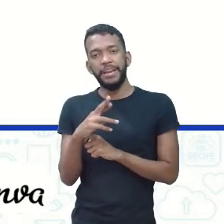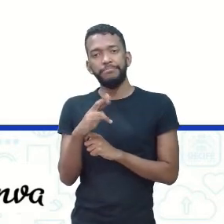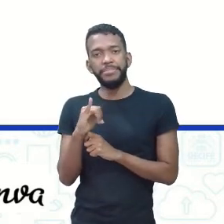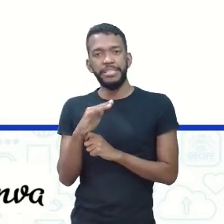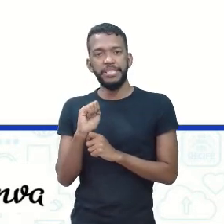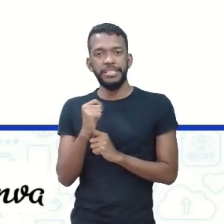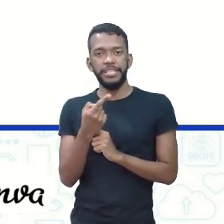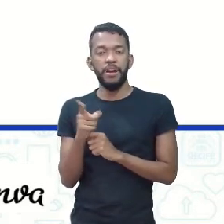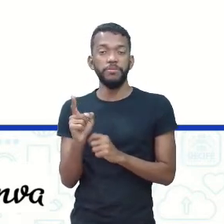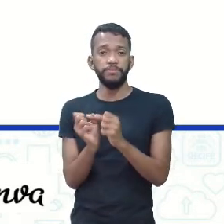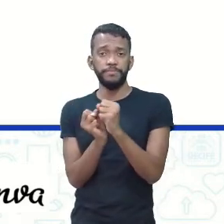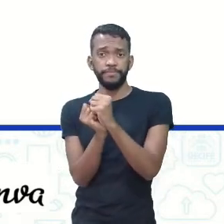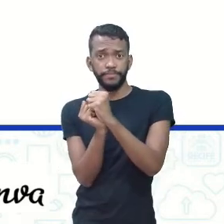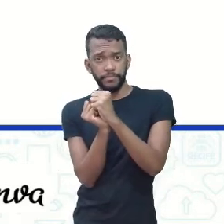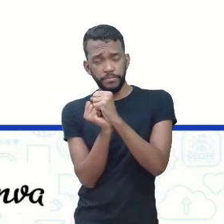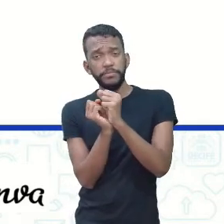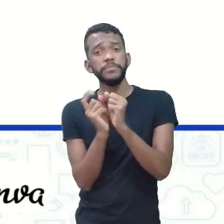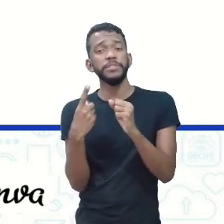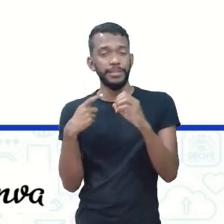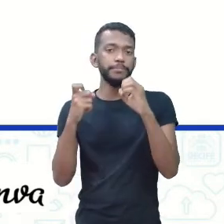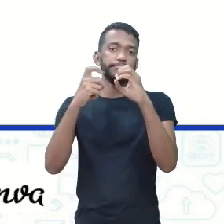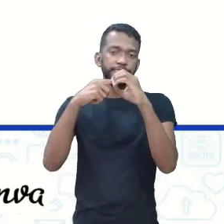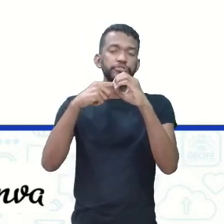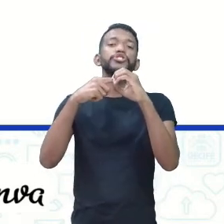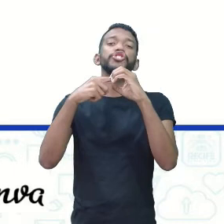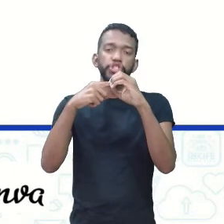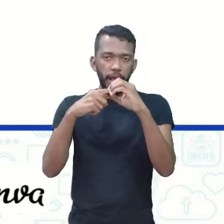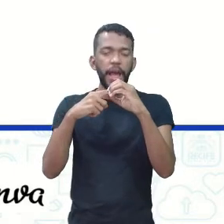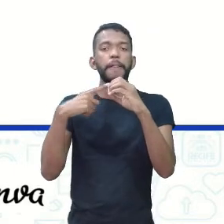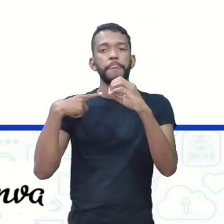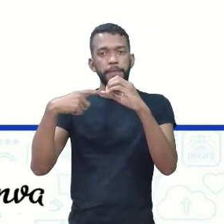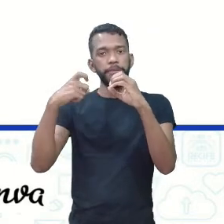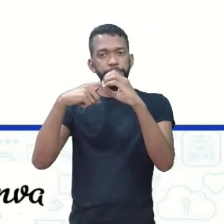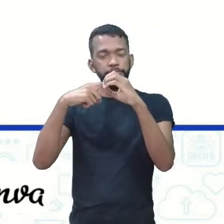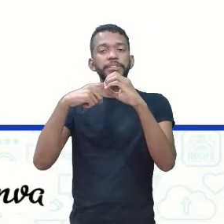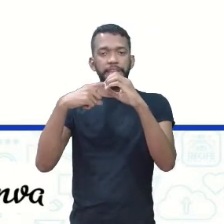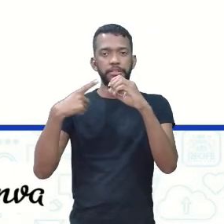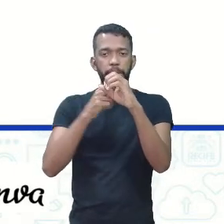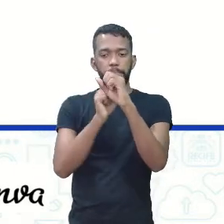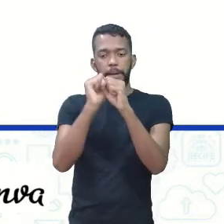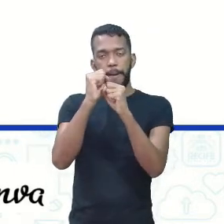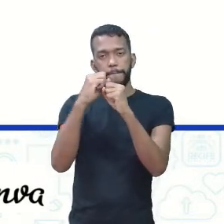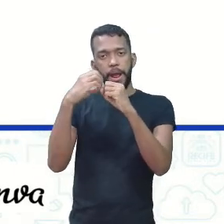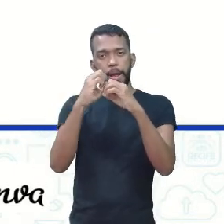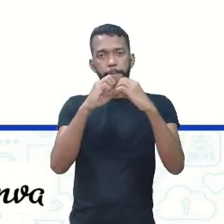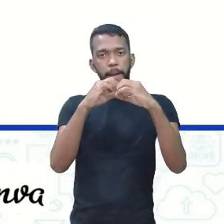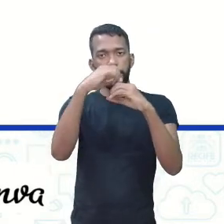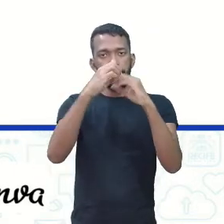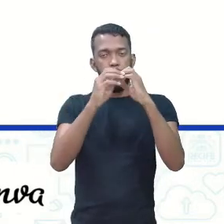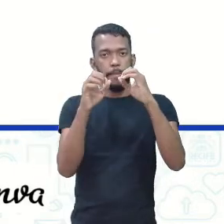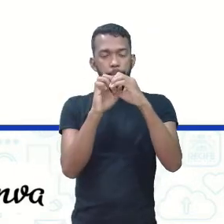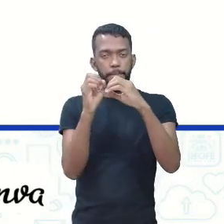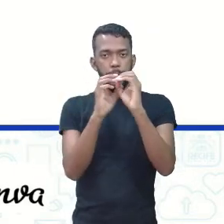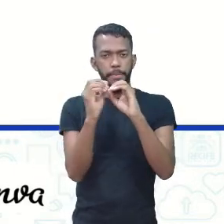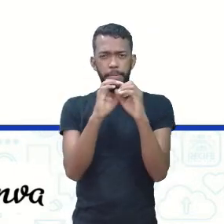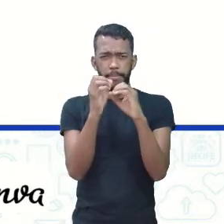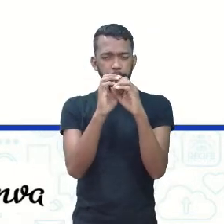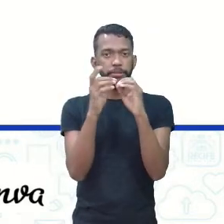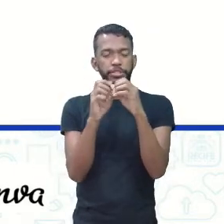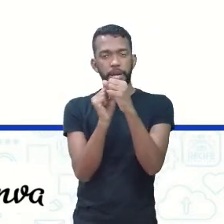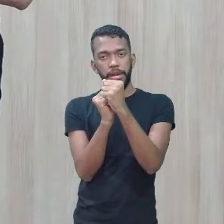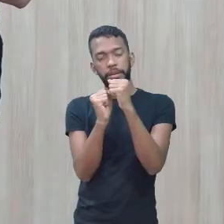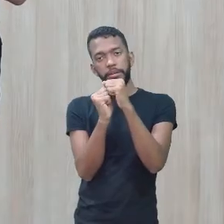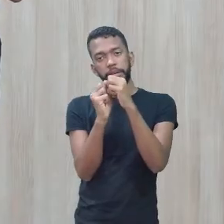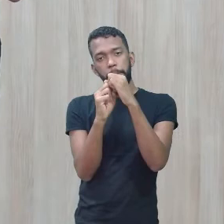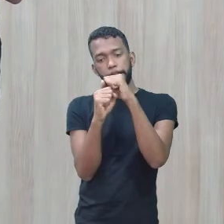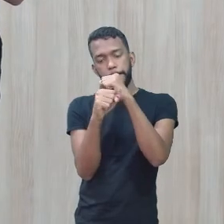com o espermatozoide, forma-se o zigoto, depois ocorre as divisões celulares e aí forma-se o